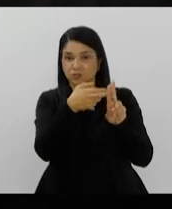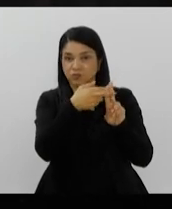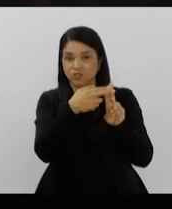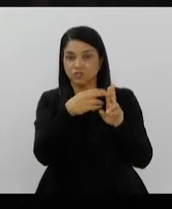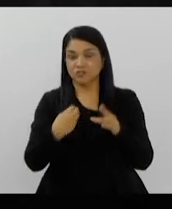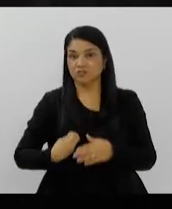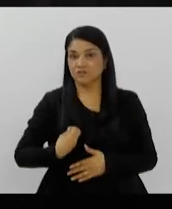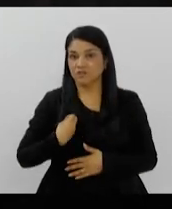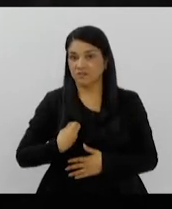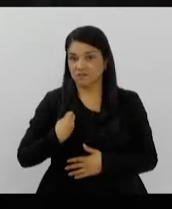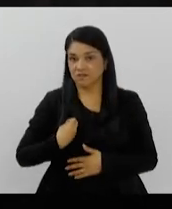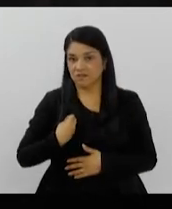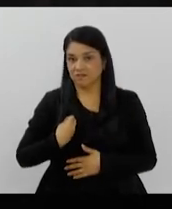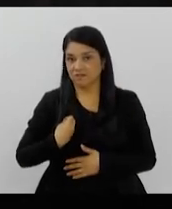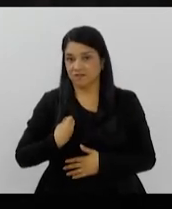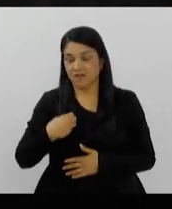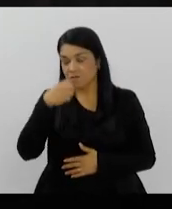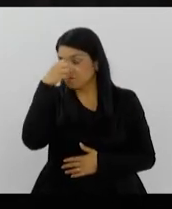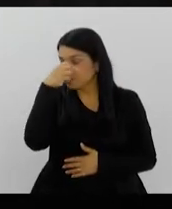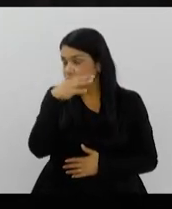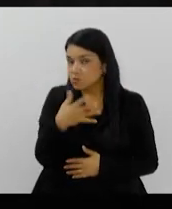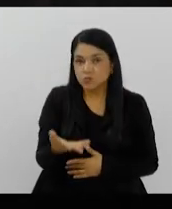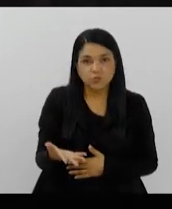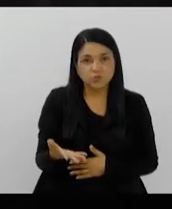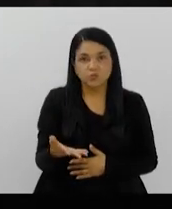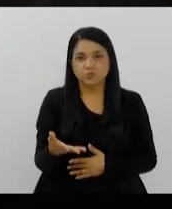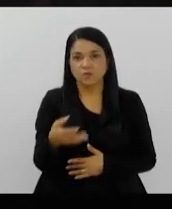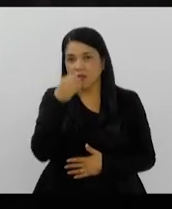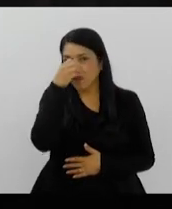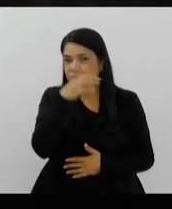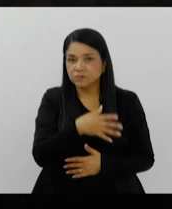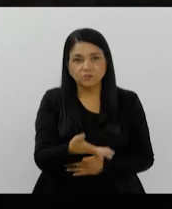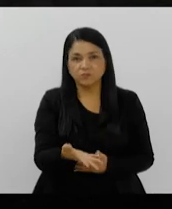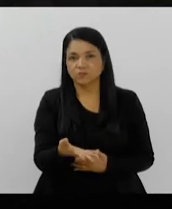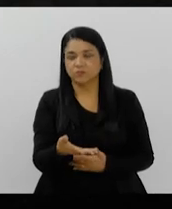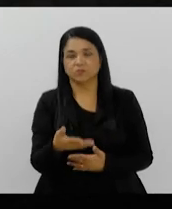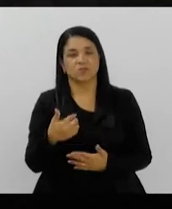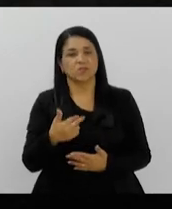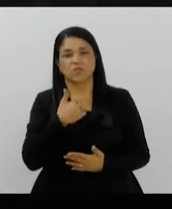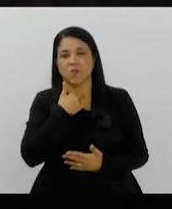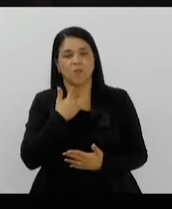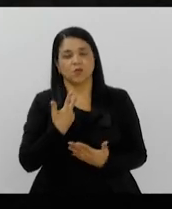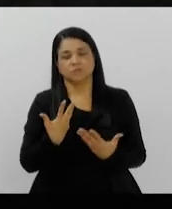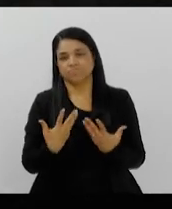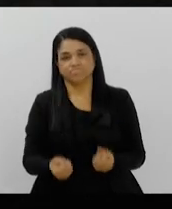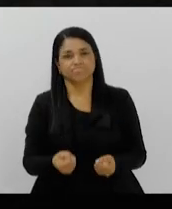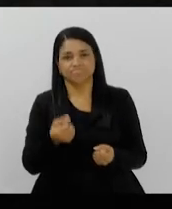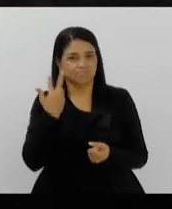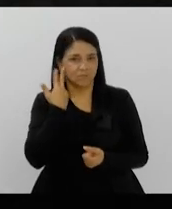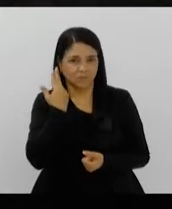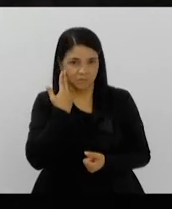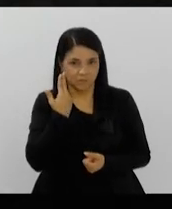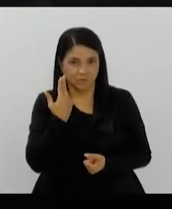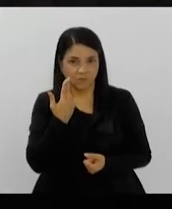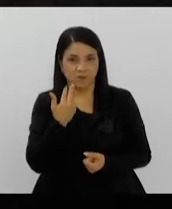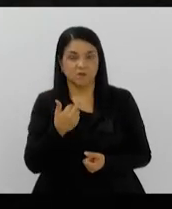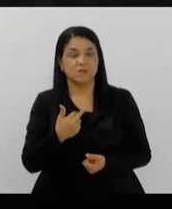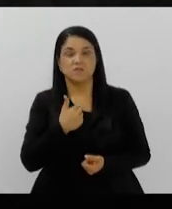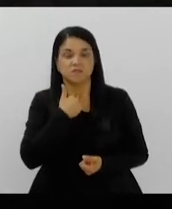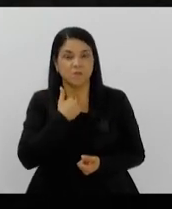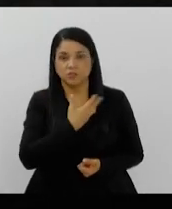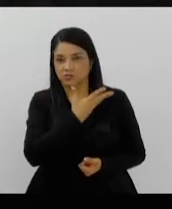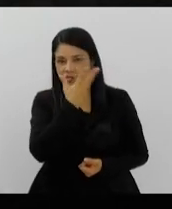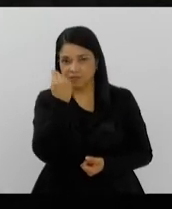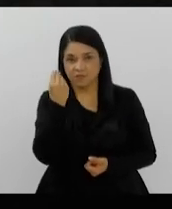Isso, assim, é uma coisa absurda. Absurda, e a gente não pode normalizar, e a gente não pode esquecer.